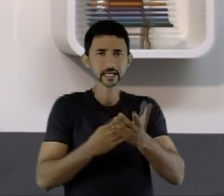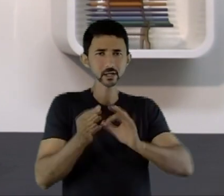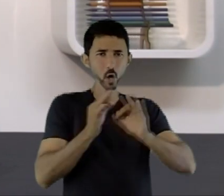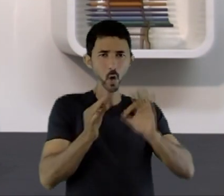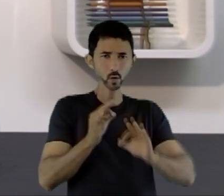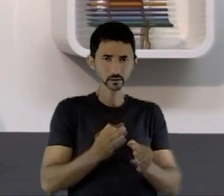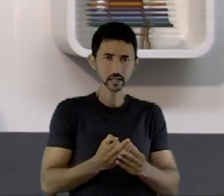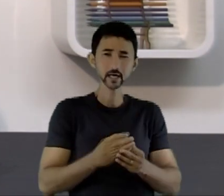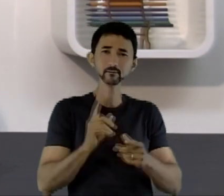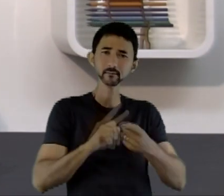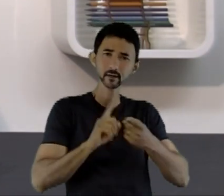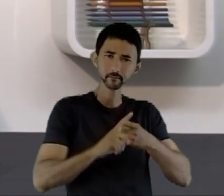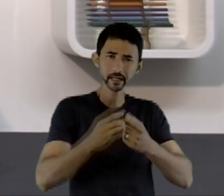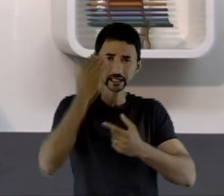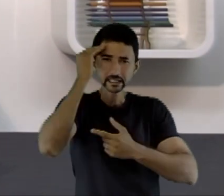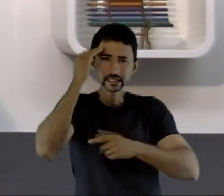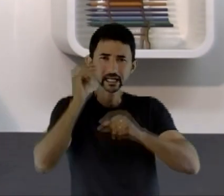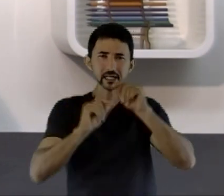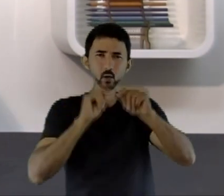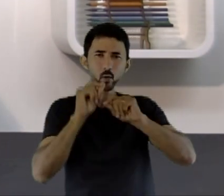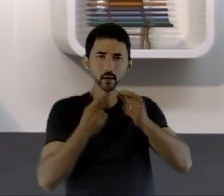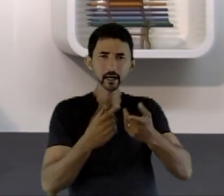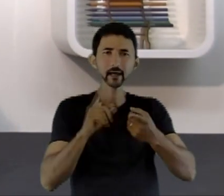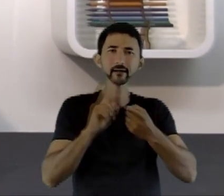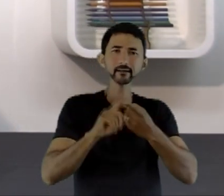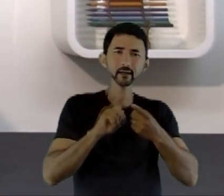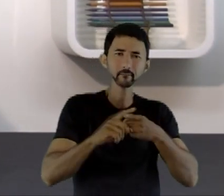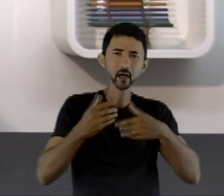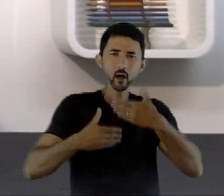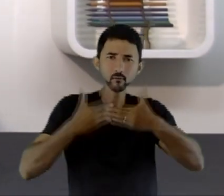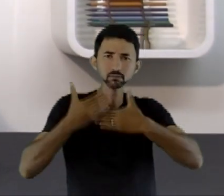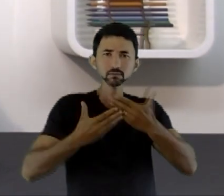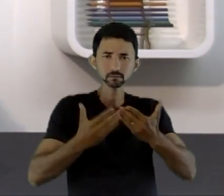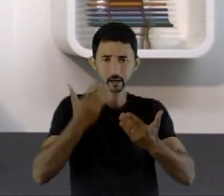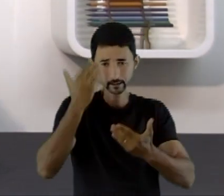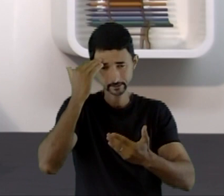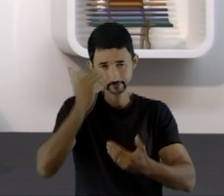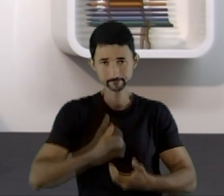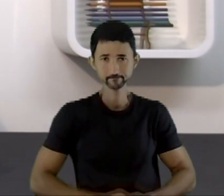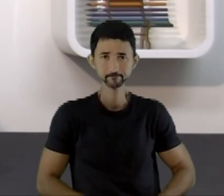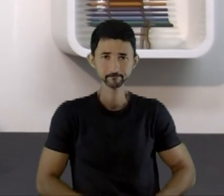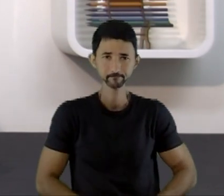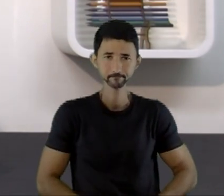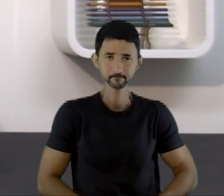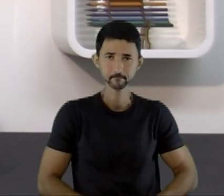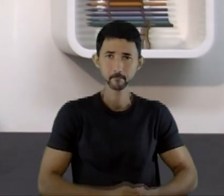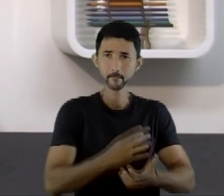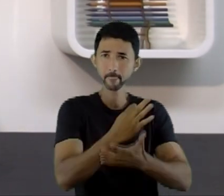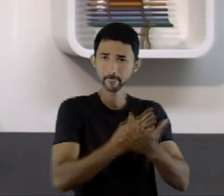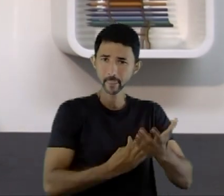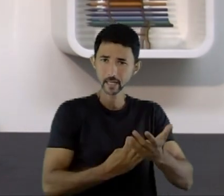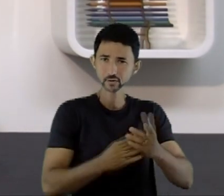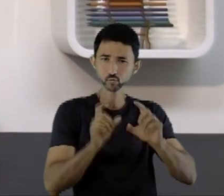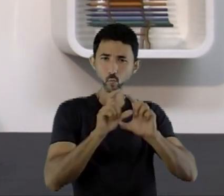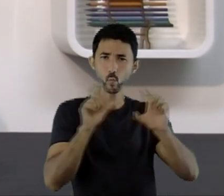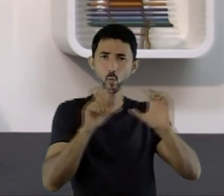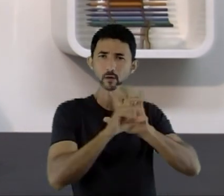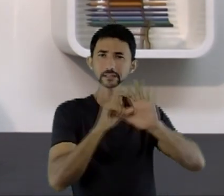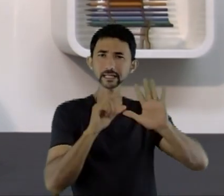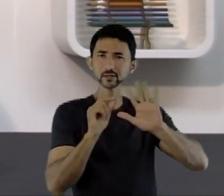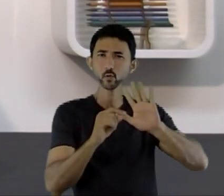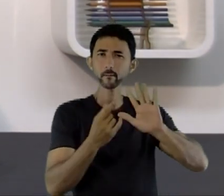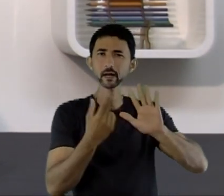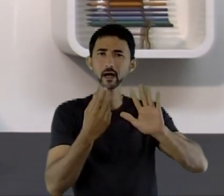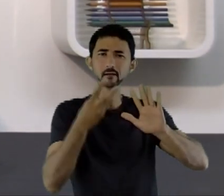articulado, obviamente a gente entende que um texto ele também passa a ser coerente. Vamos fazer a leitura de um trechinho do texto